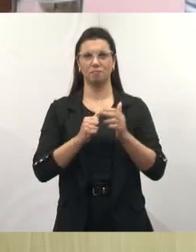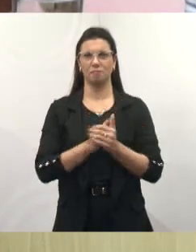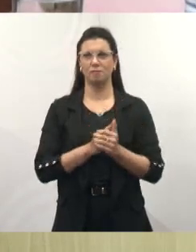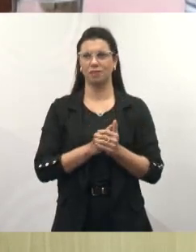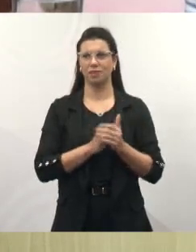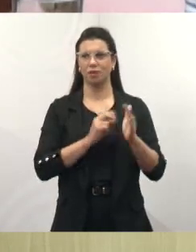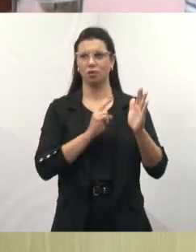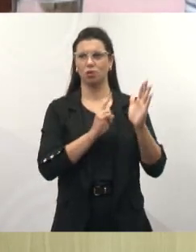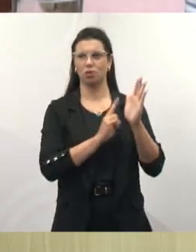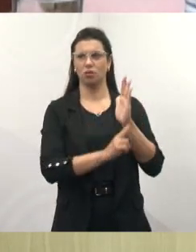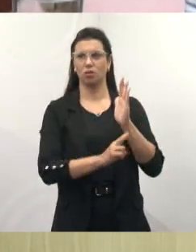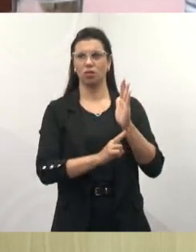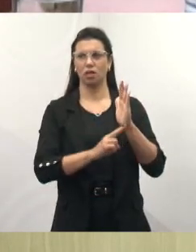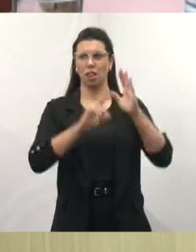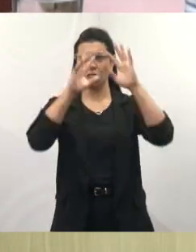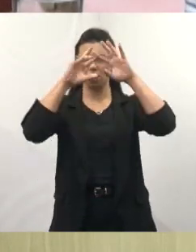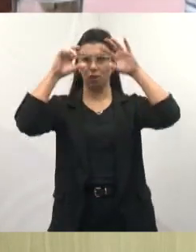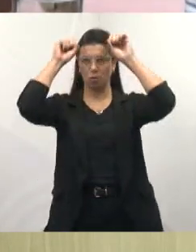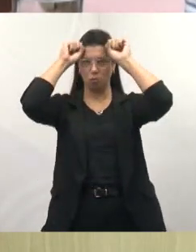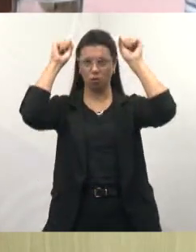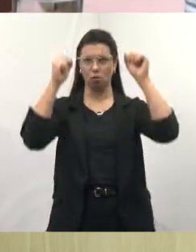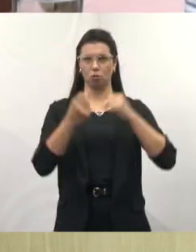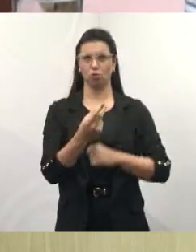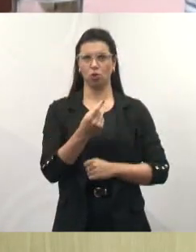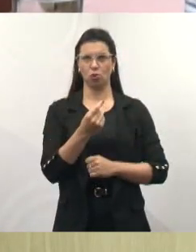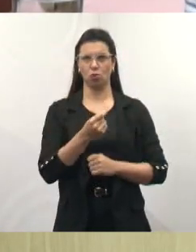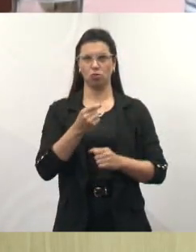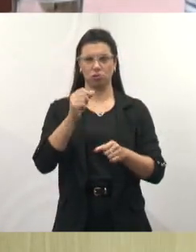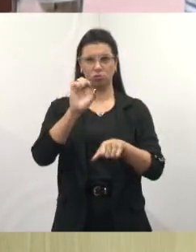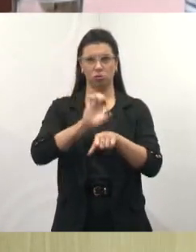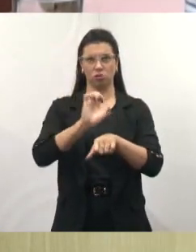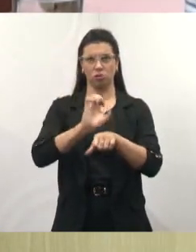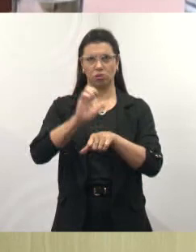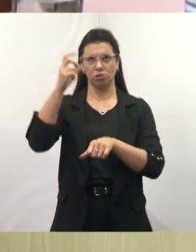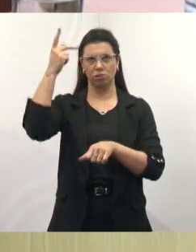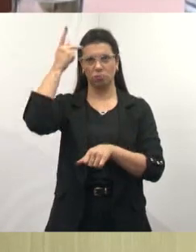Autoria: Tribunal de Contas do Estado de São Paulo.